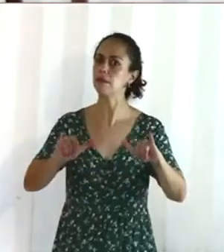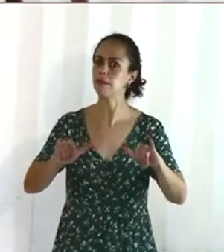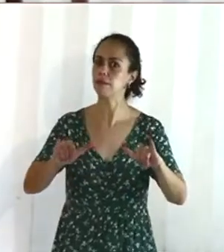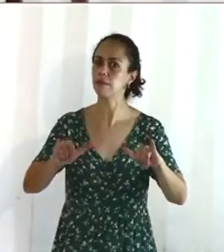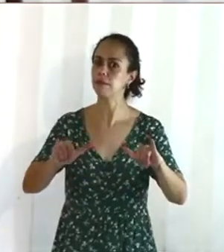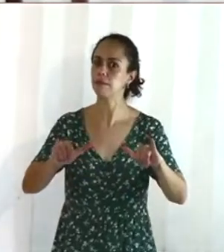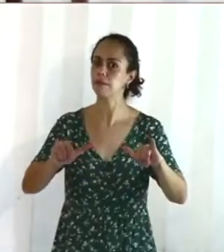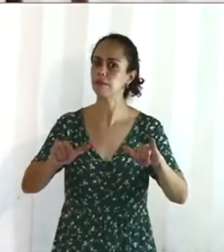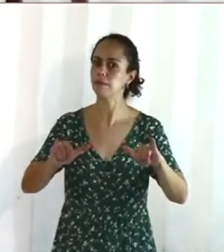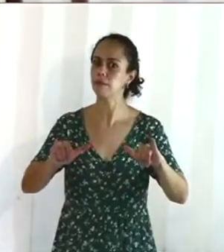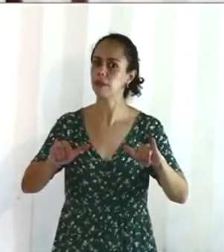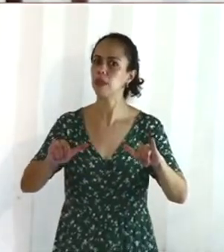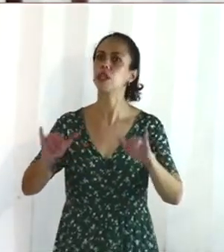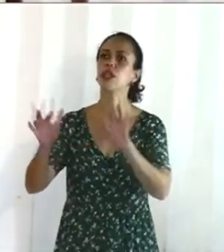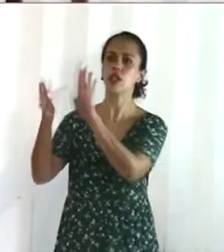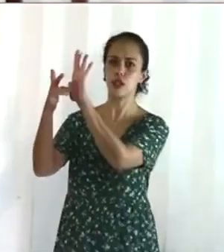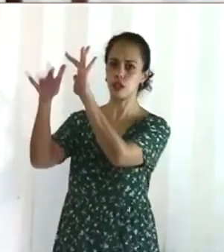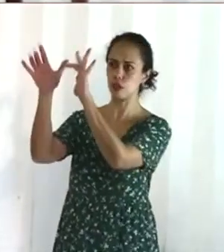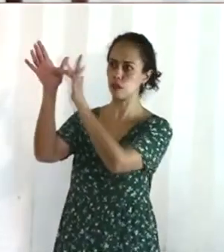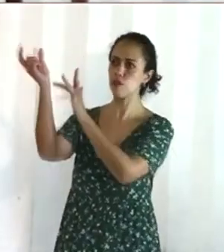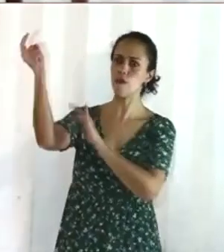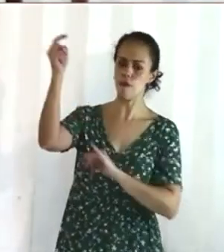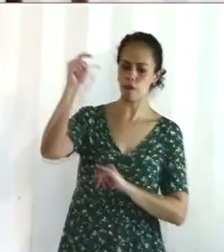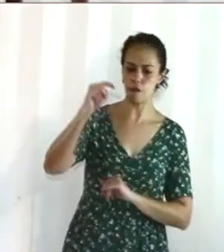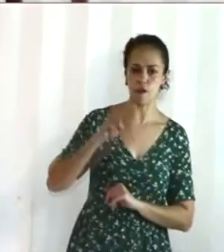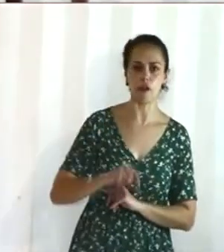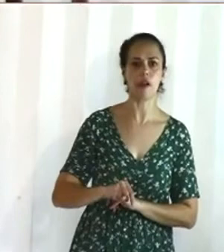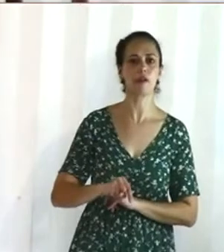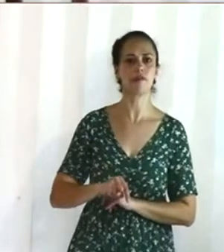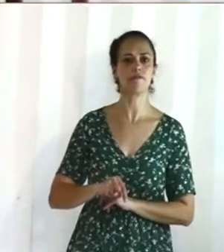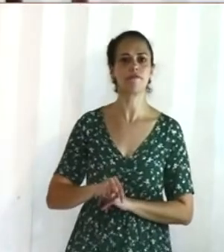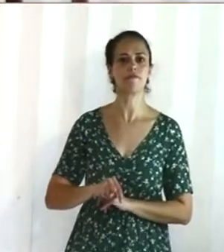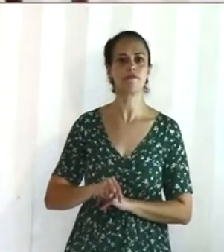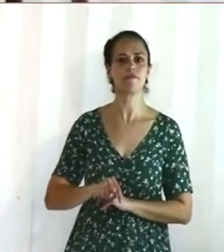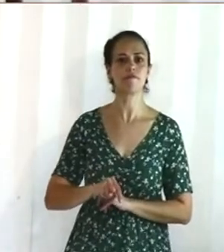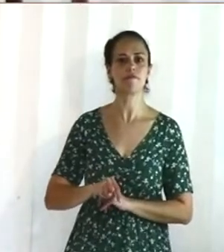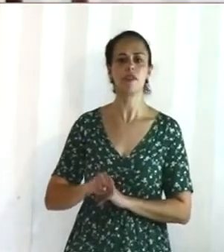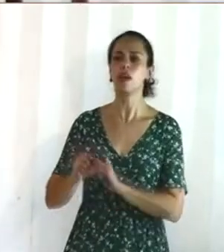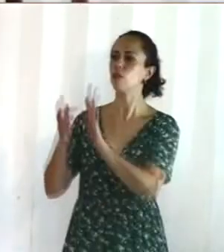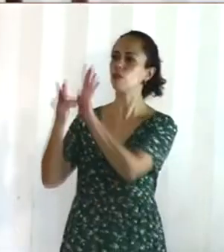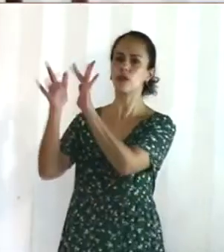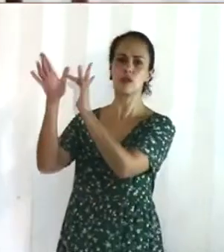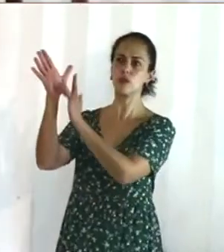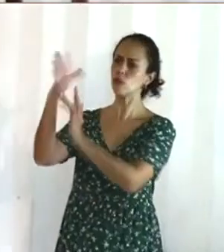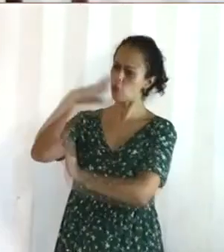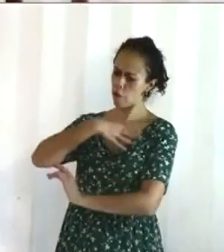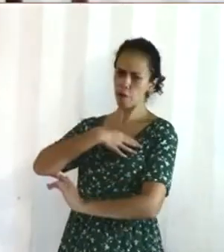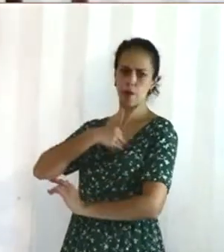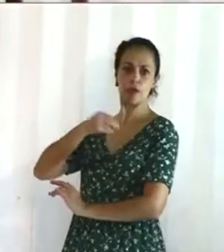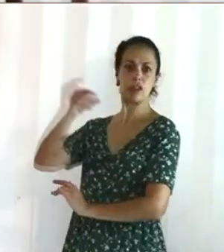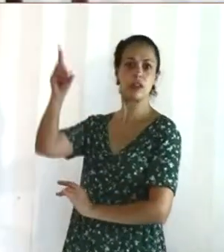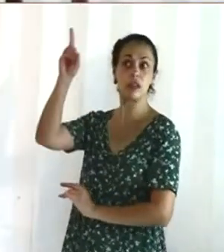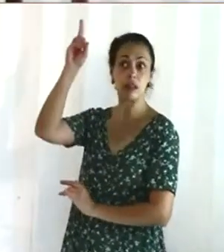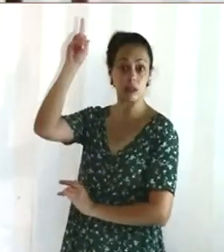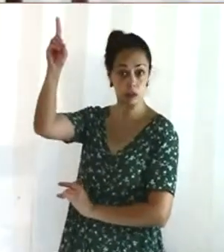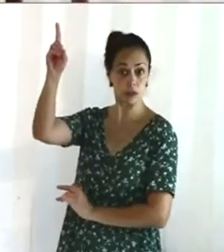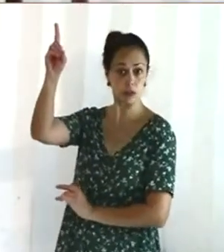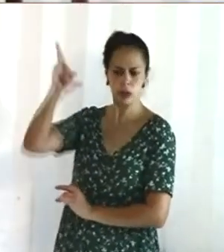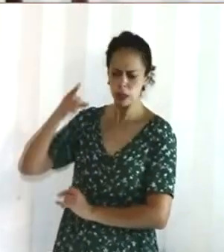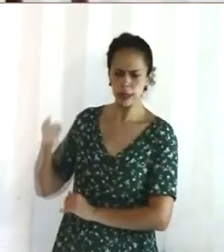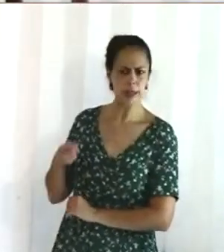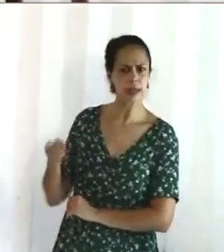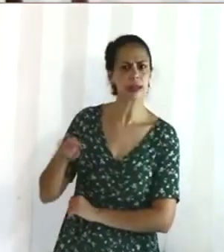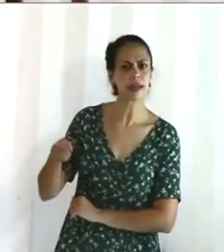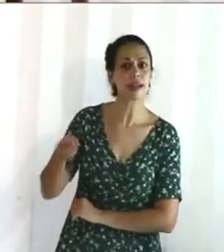que o Verbo se encarnou, que Jesus é o eterno Filho de Deus, que não é